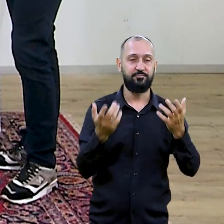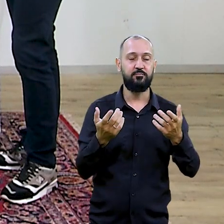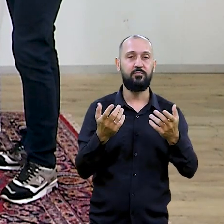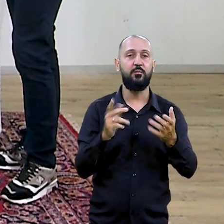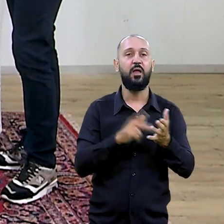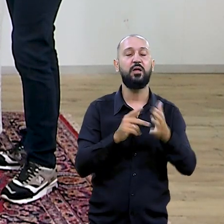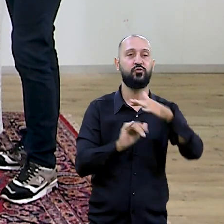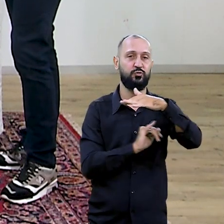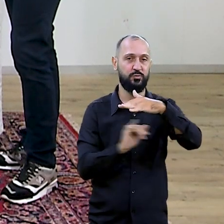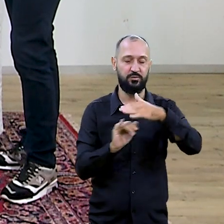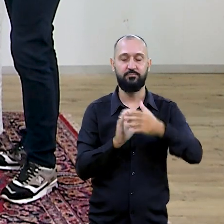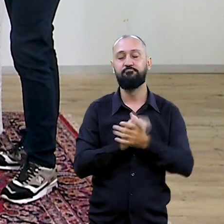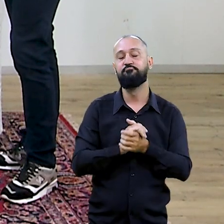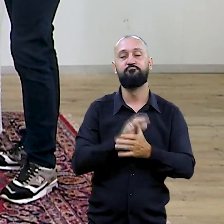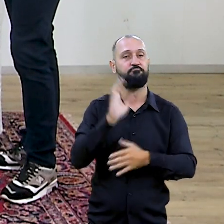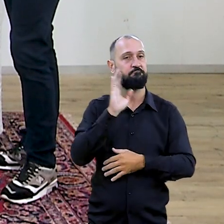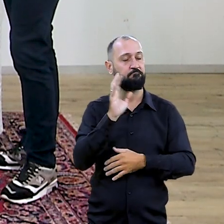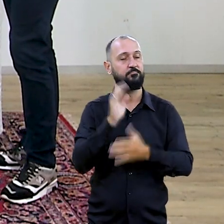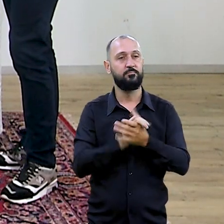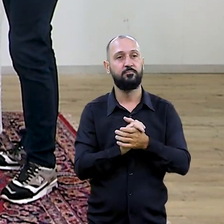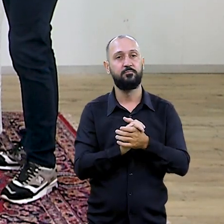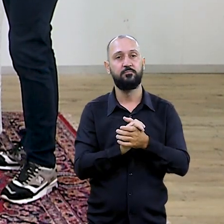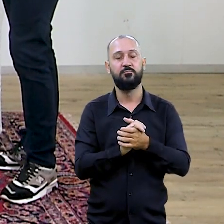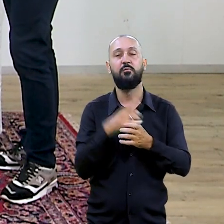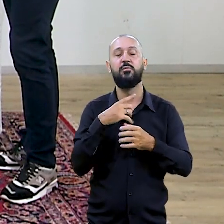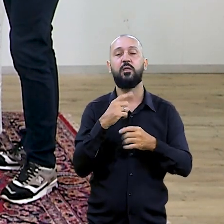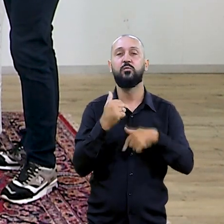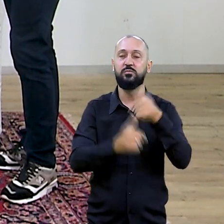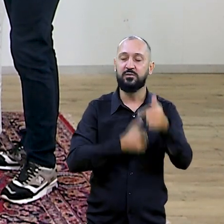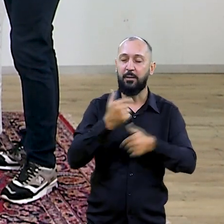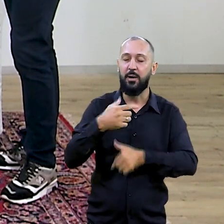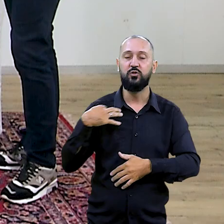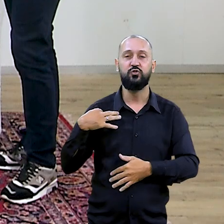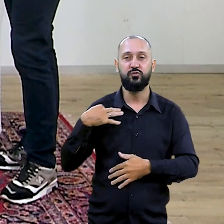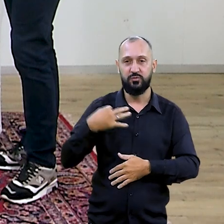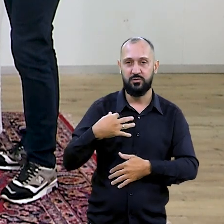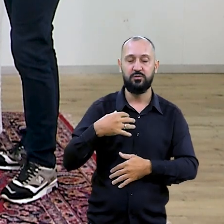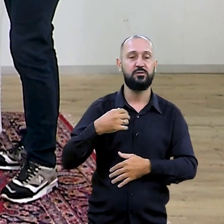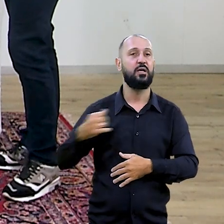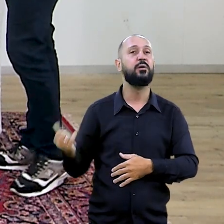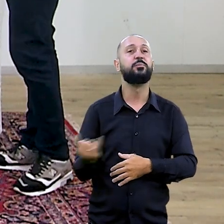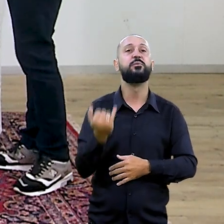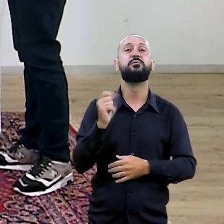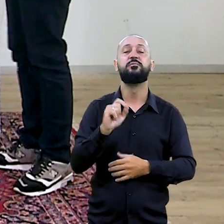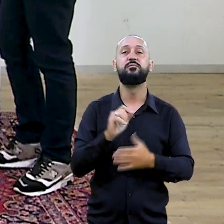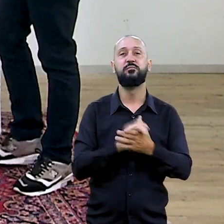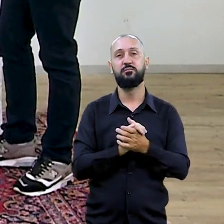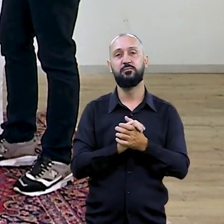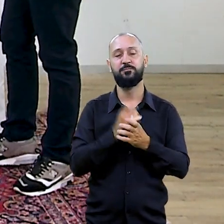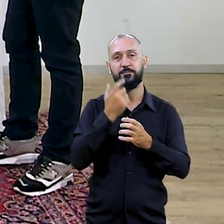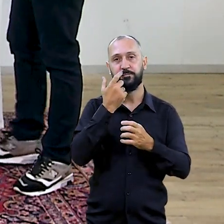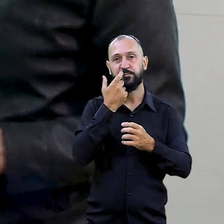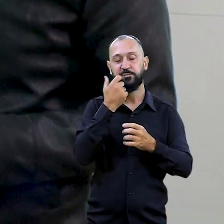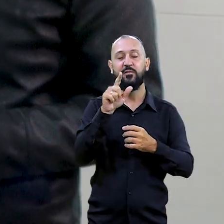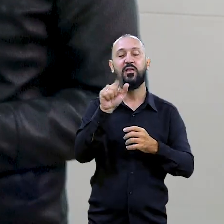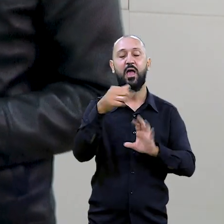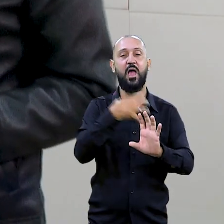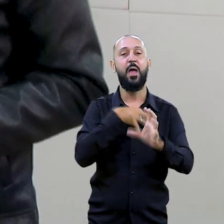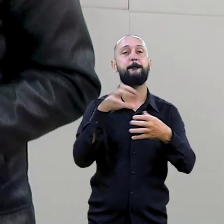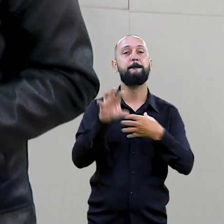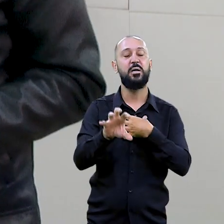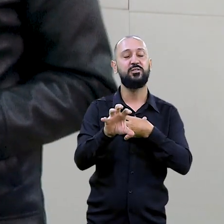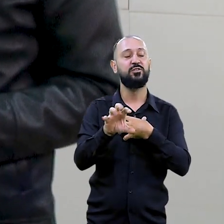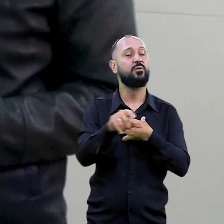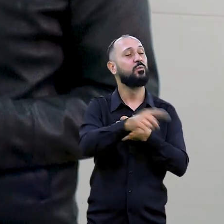com a doação de casa em casa. E quem acaba fazendo isso são as instituições. Legal. Você vê, ainda tem um quê de voluntariado aí, né?